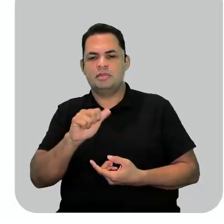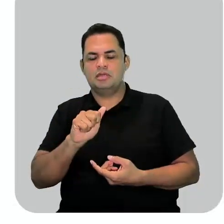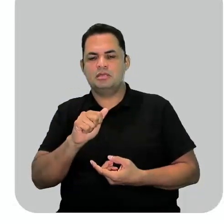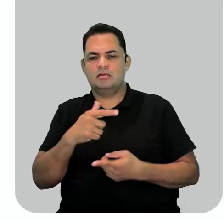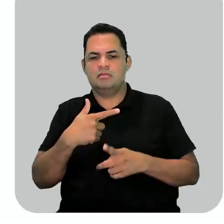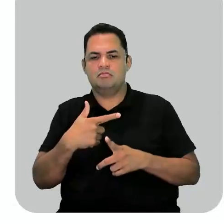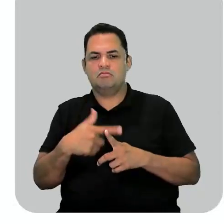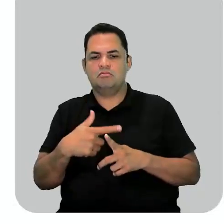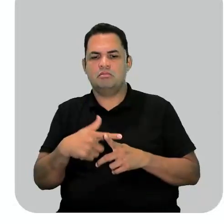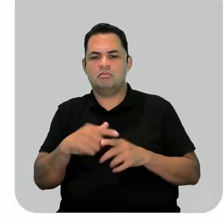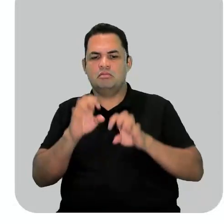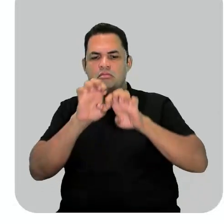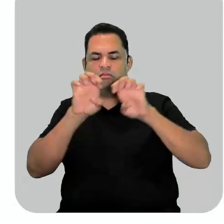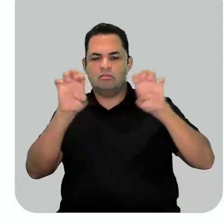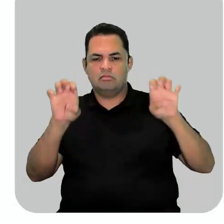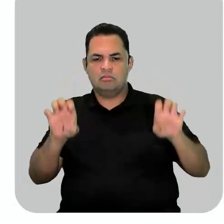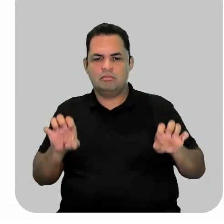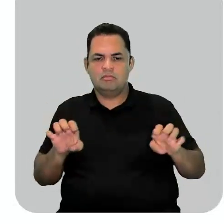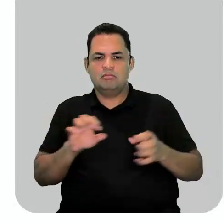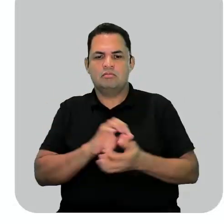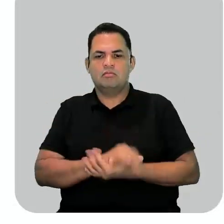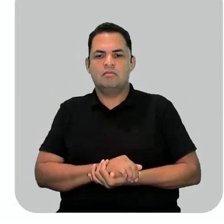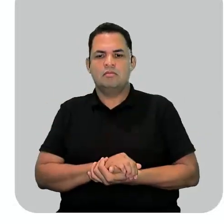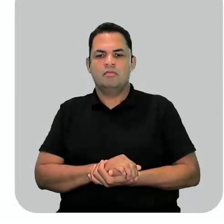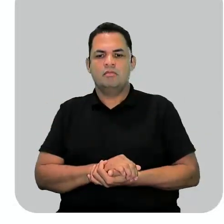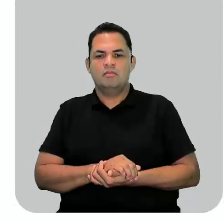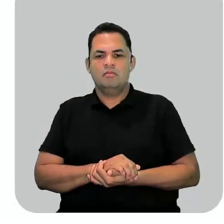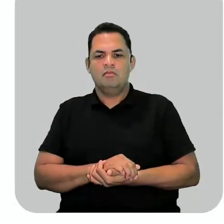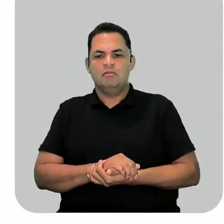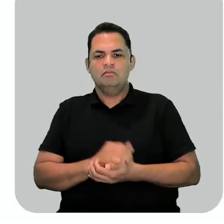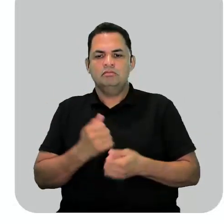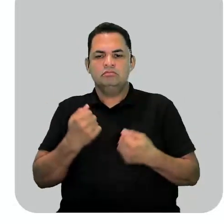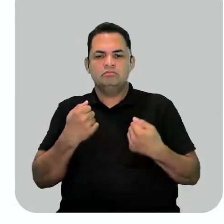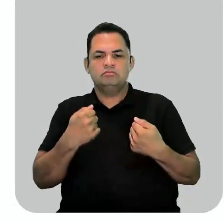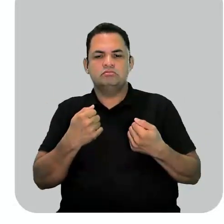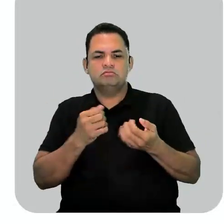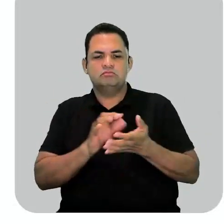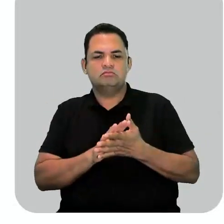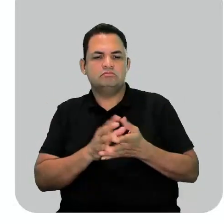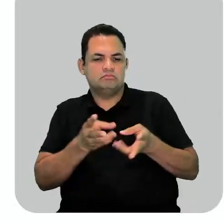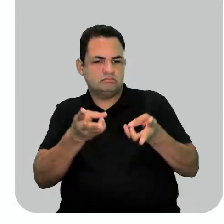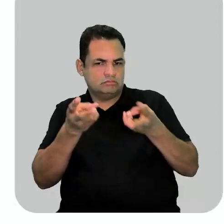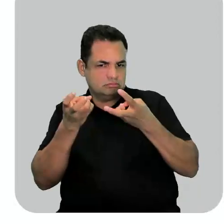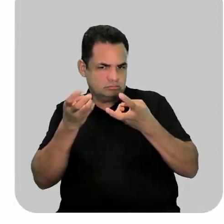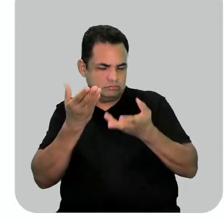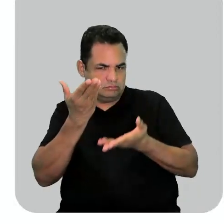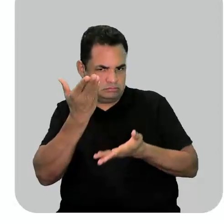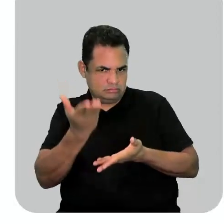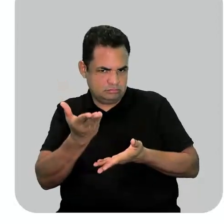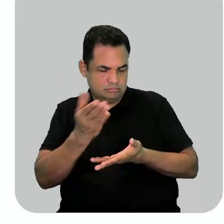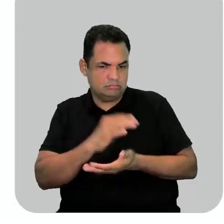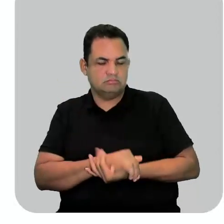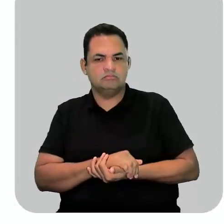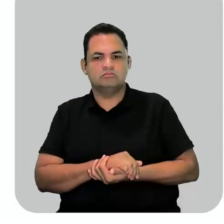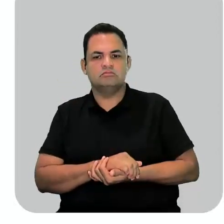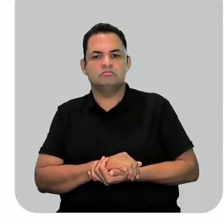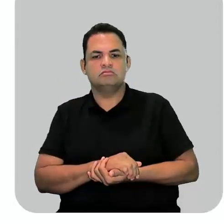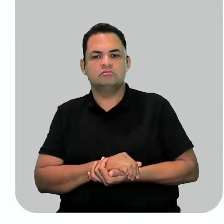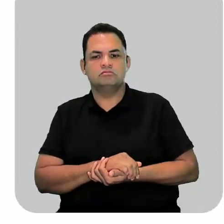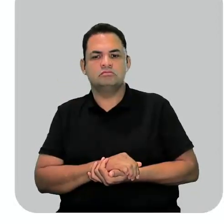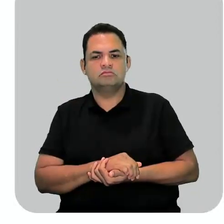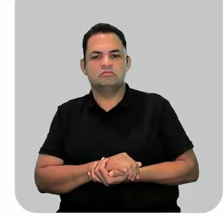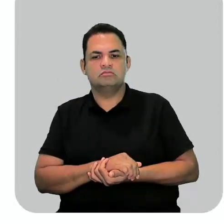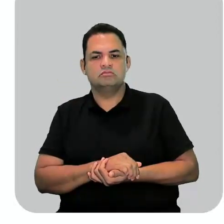aqui na estrutura do êxtase. Podem observar que nós temos